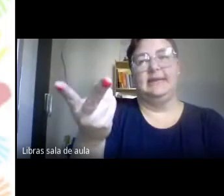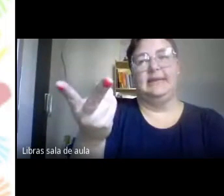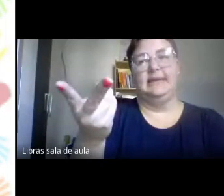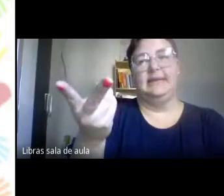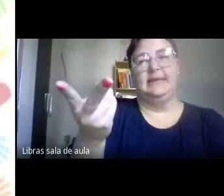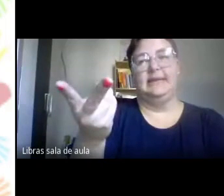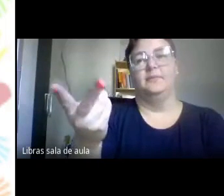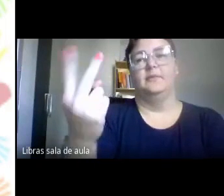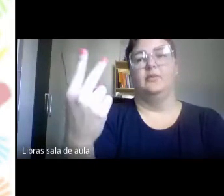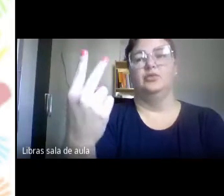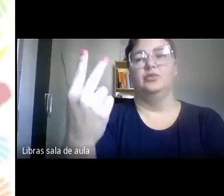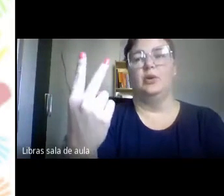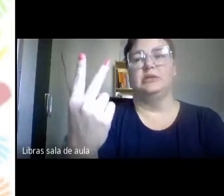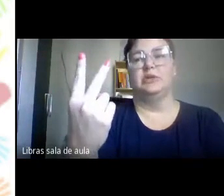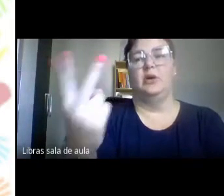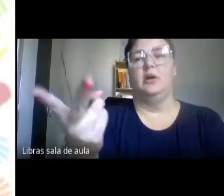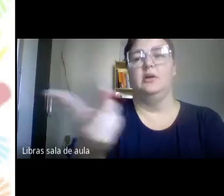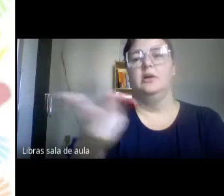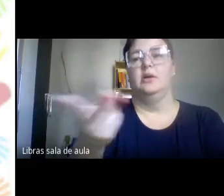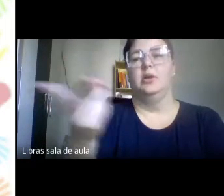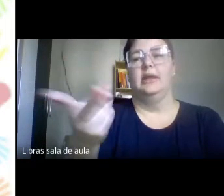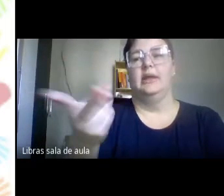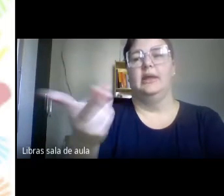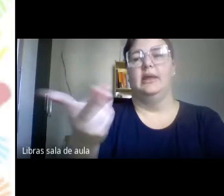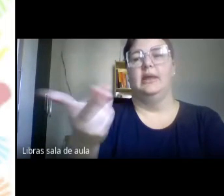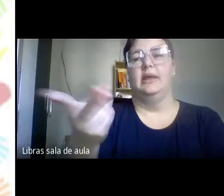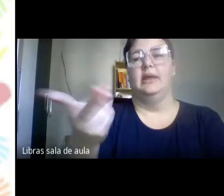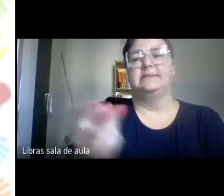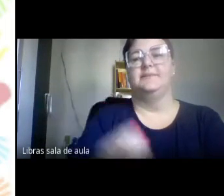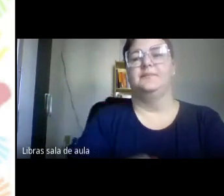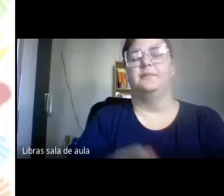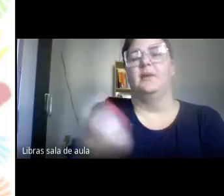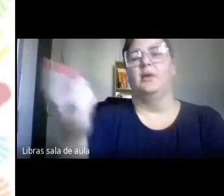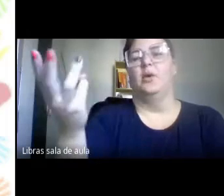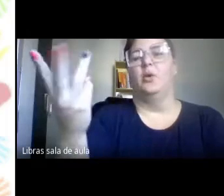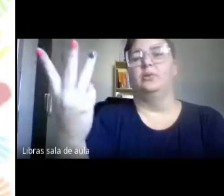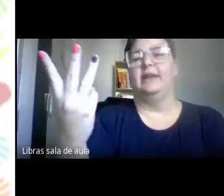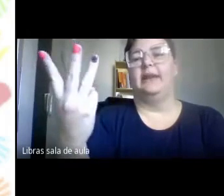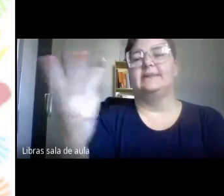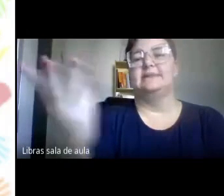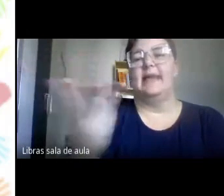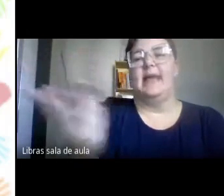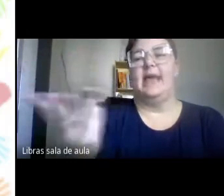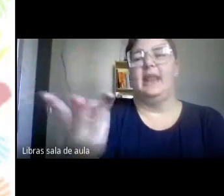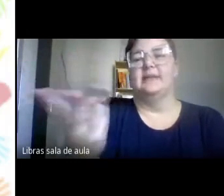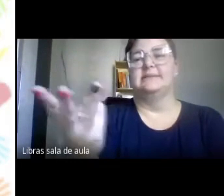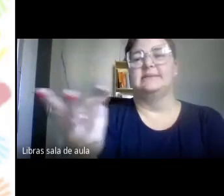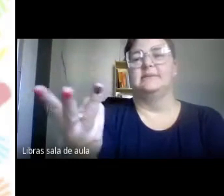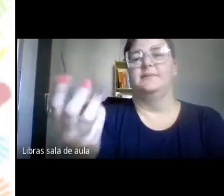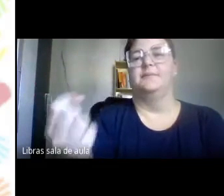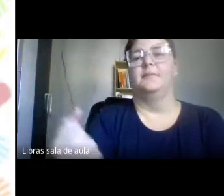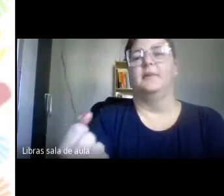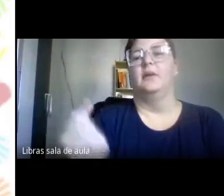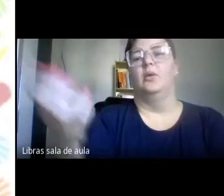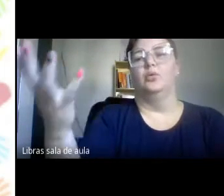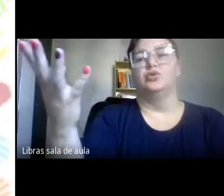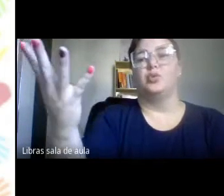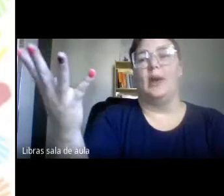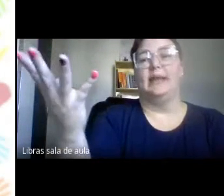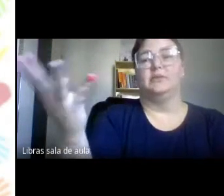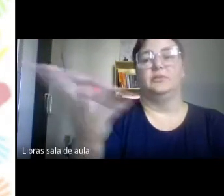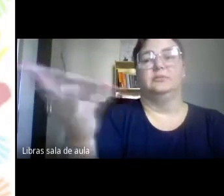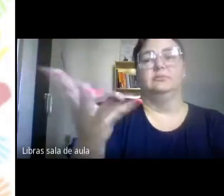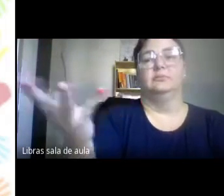eles ali, os dois, ó, eles. Ou três, elas. Ou